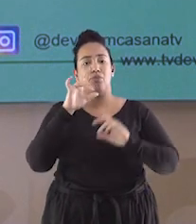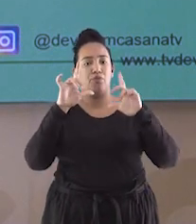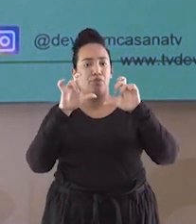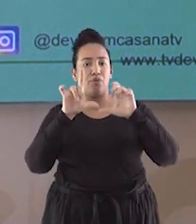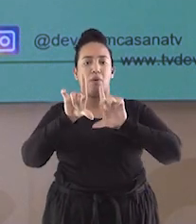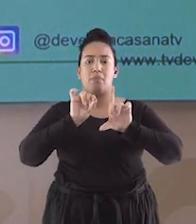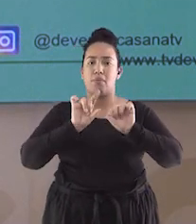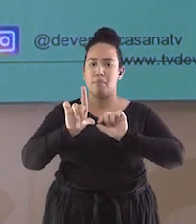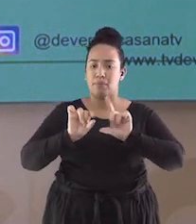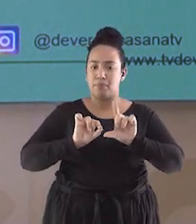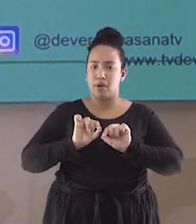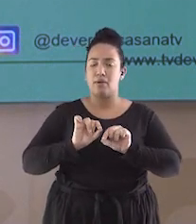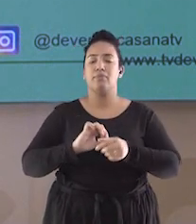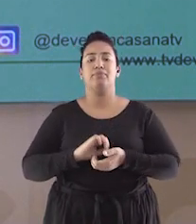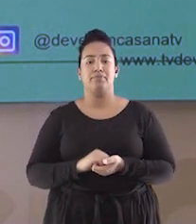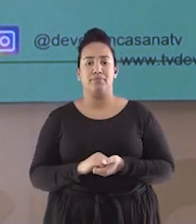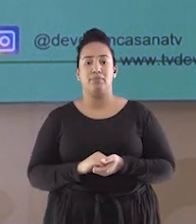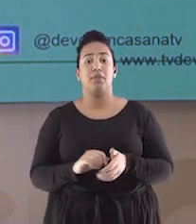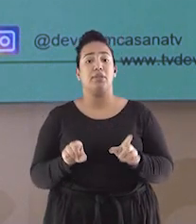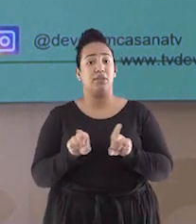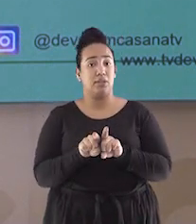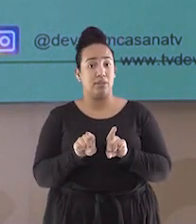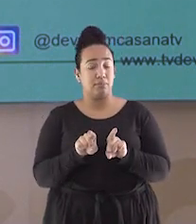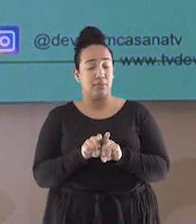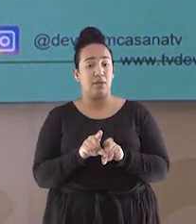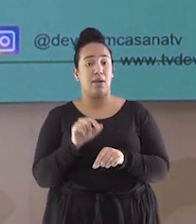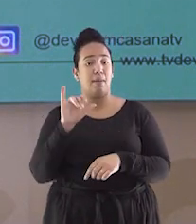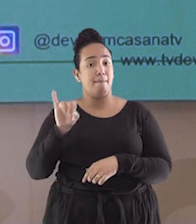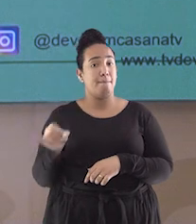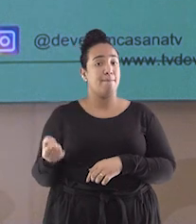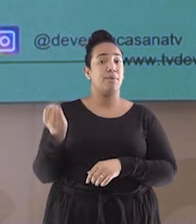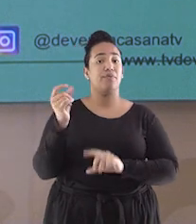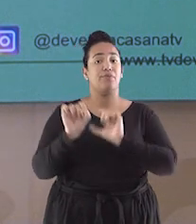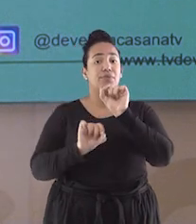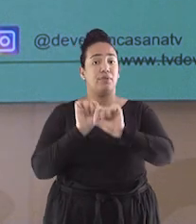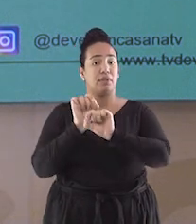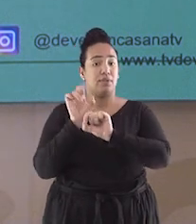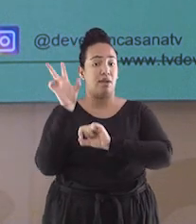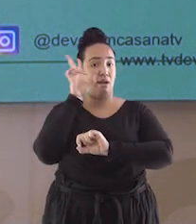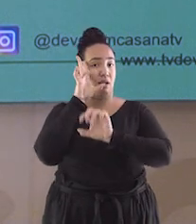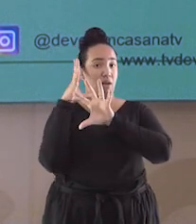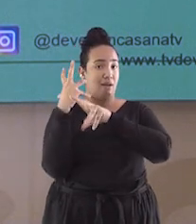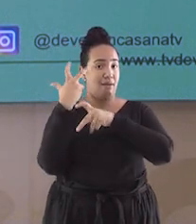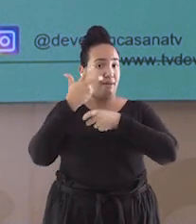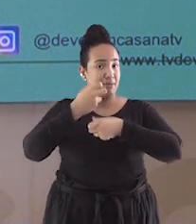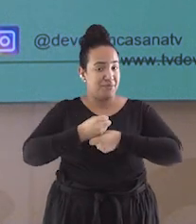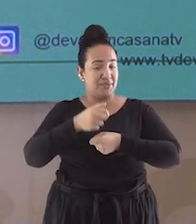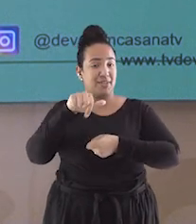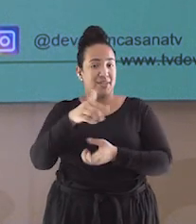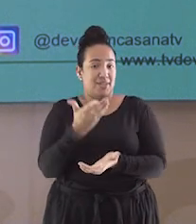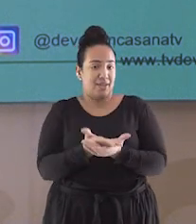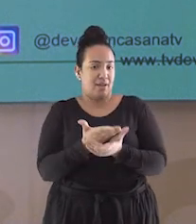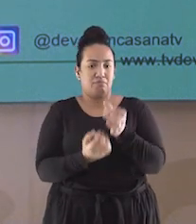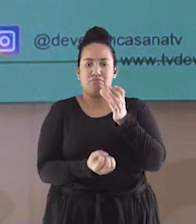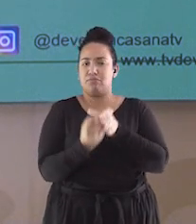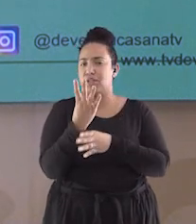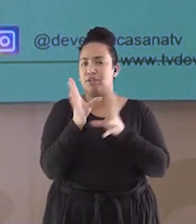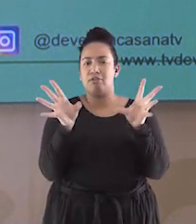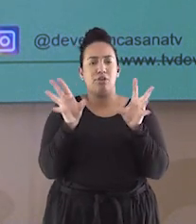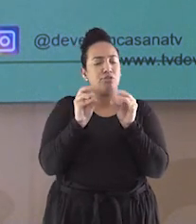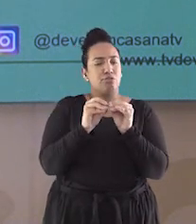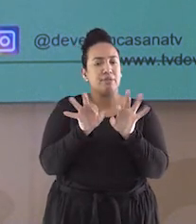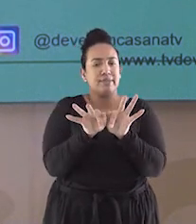de vegetação mais baixa que encontramos nas praias. Elas geralmente estão numa faixa de transição entre a